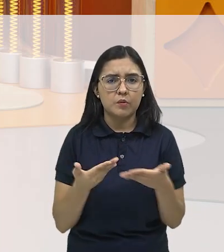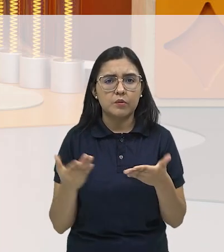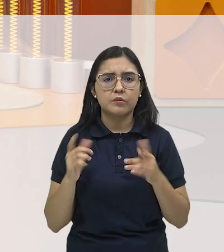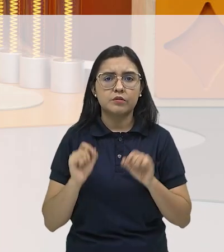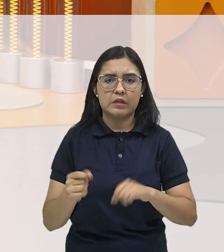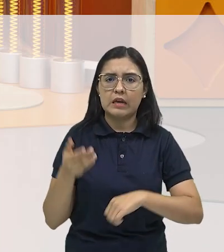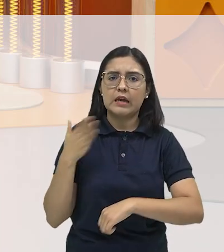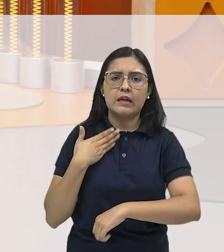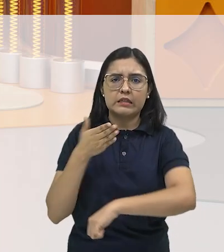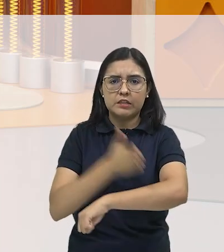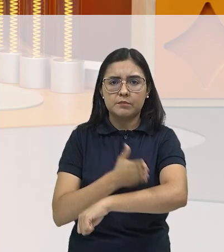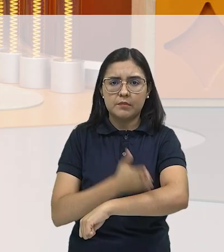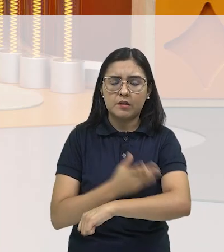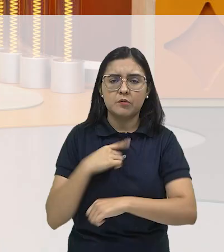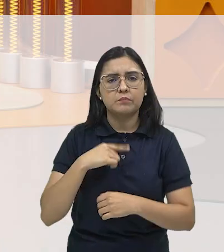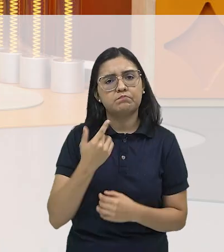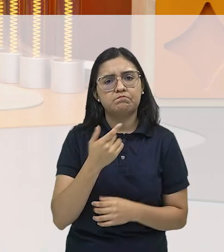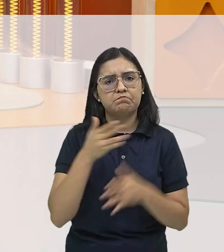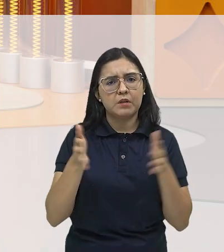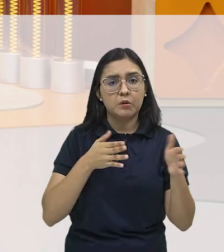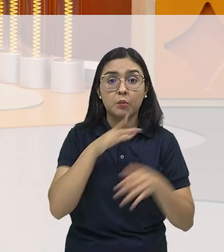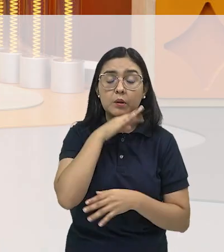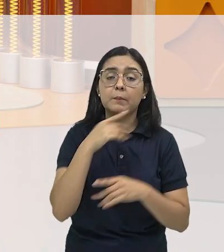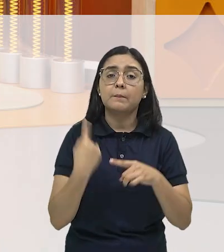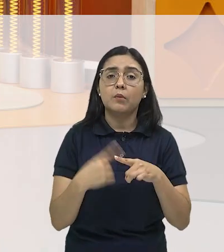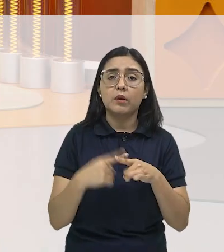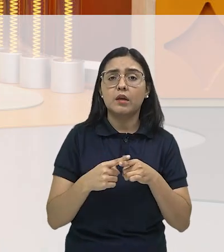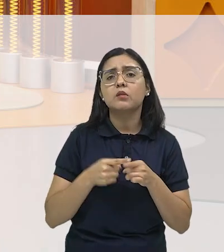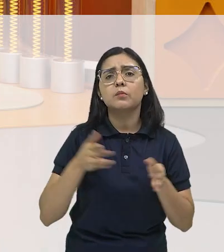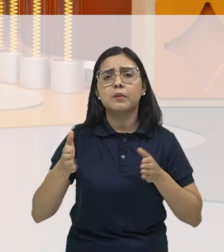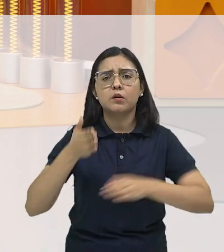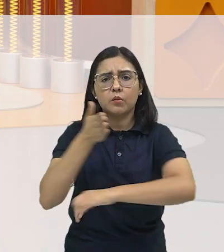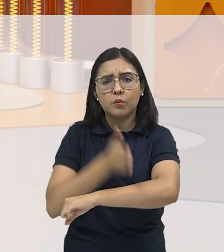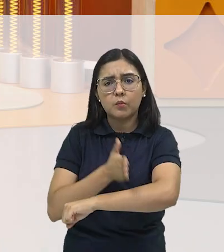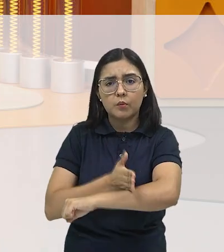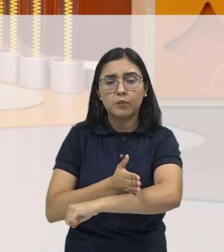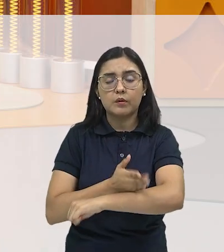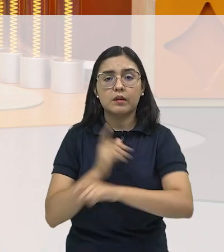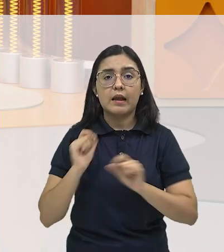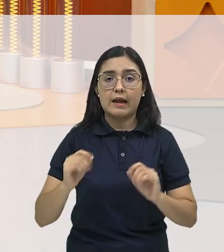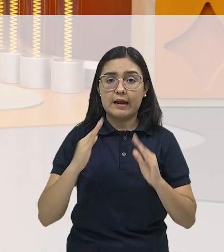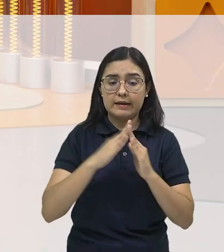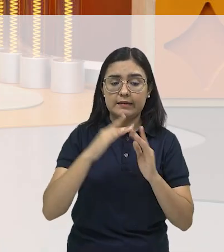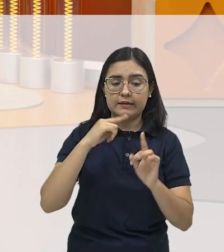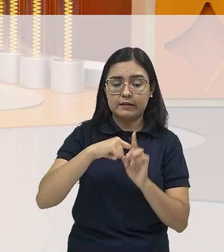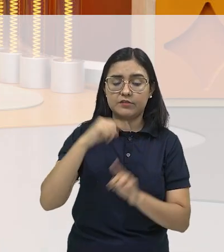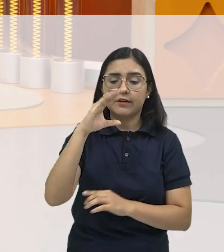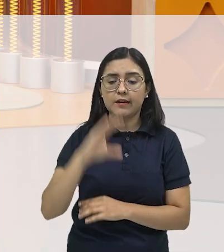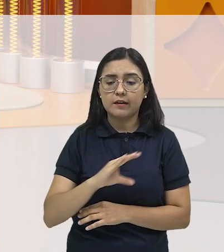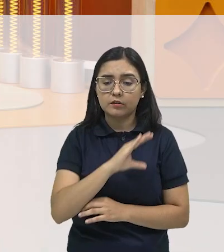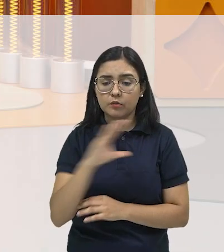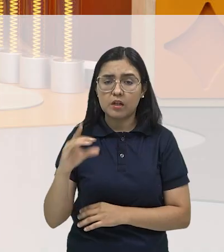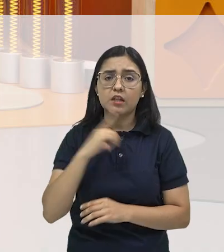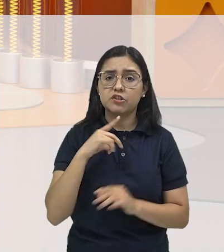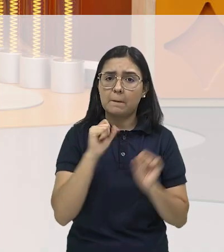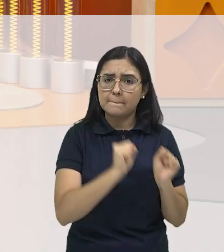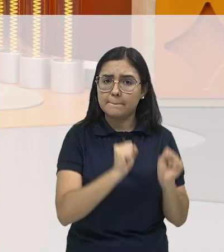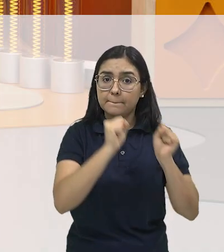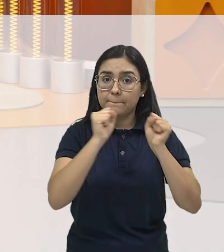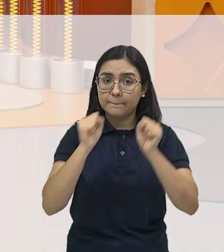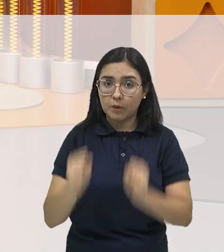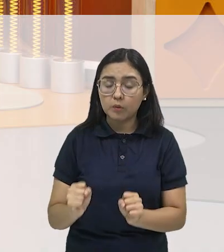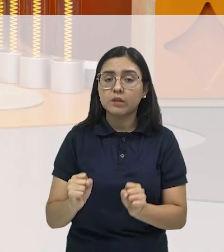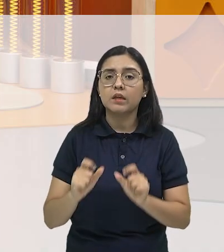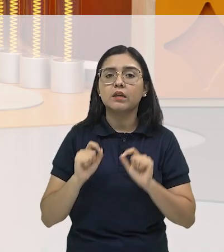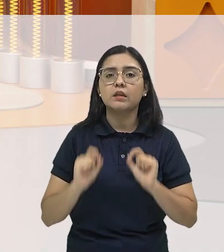Média, a Idade das Trevas, tudo mais. Por quê? Porque naquele período era um período onde a Igreja Católica tinha tanto poder